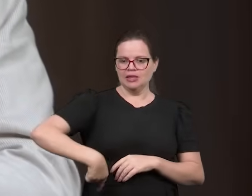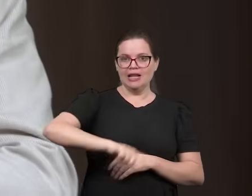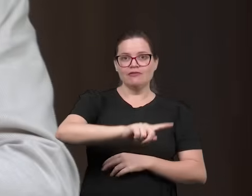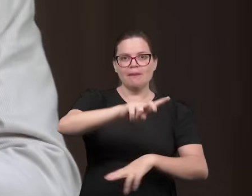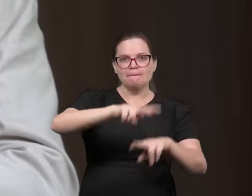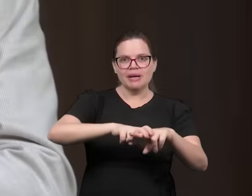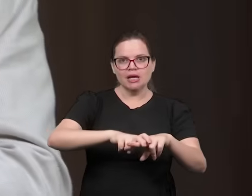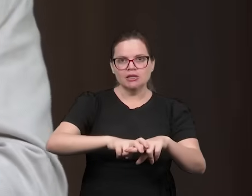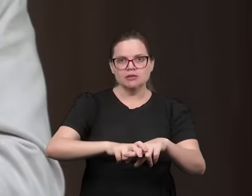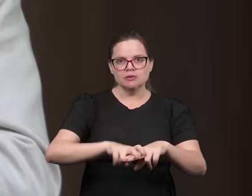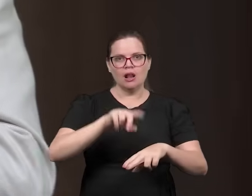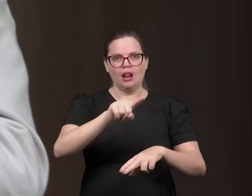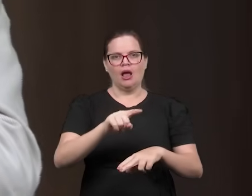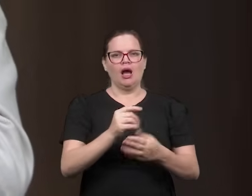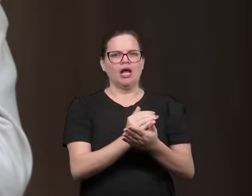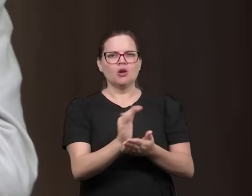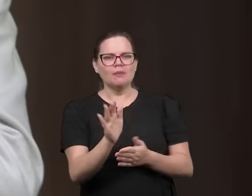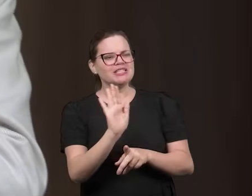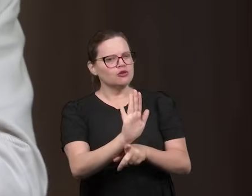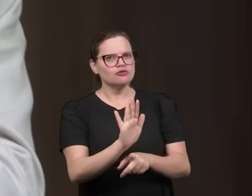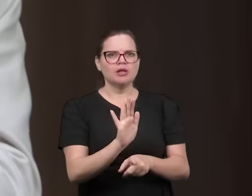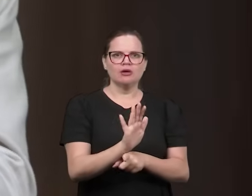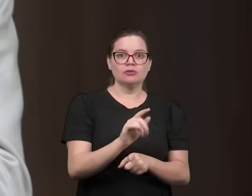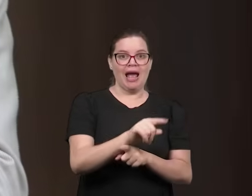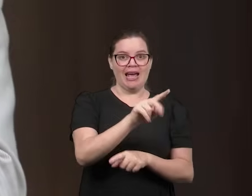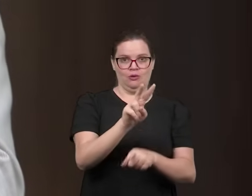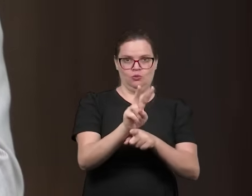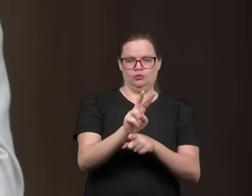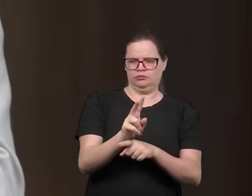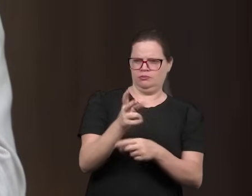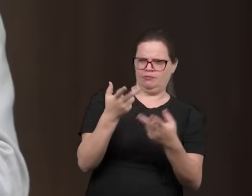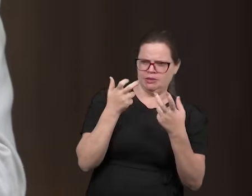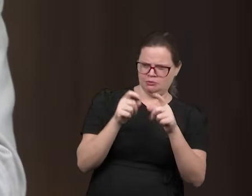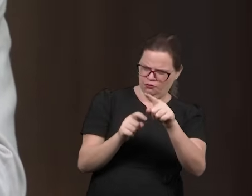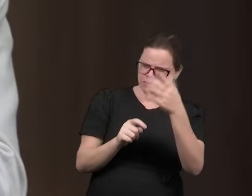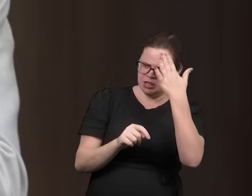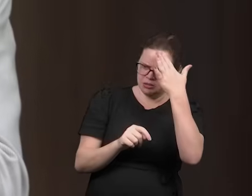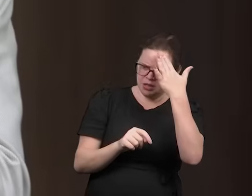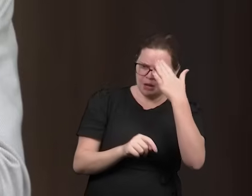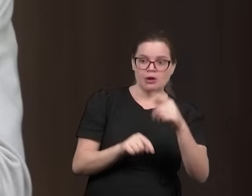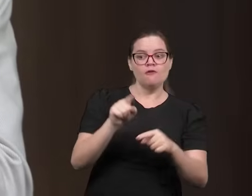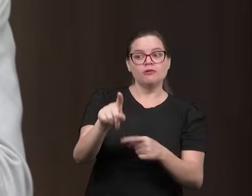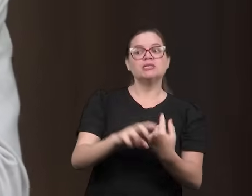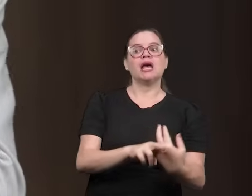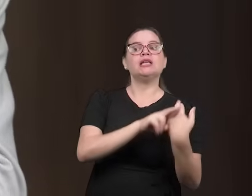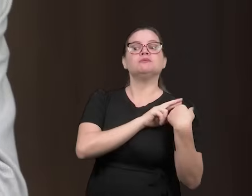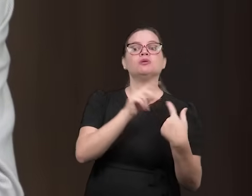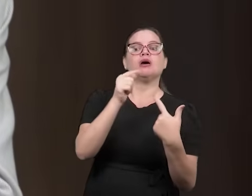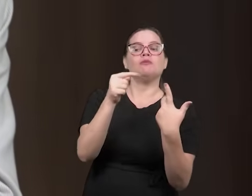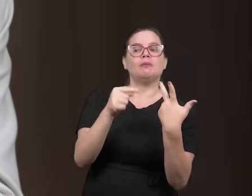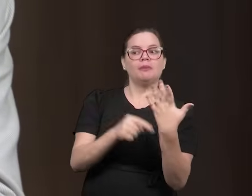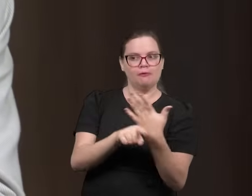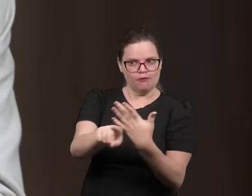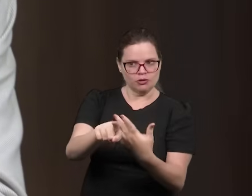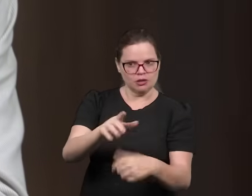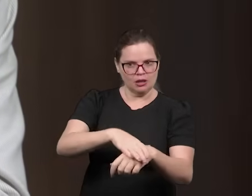o carcereiro, ele começa ali a fazer alguma coisinha, o carcereiro percebeu, entregou o cárcere na mão dele.